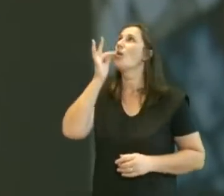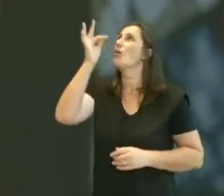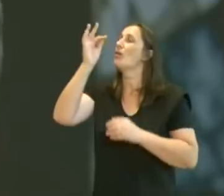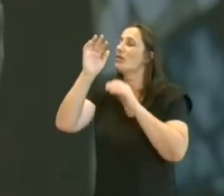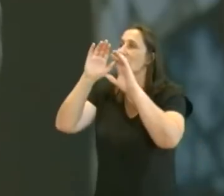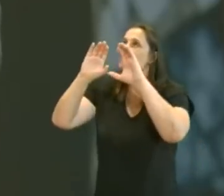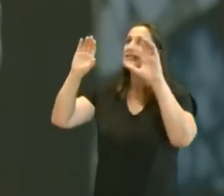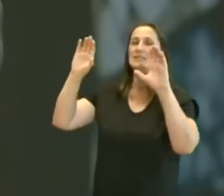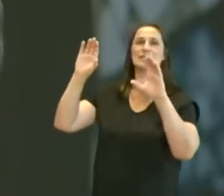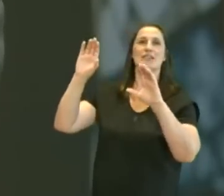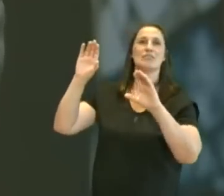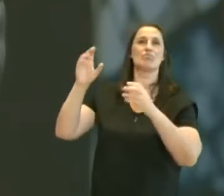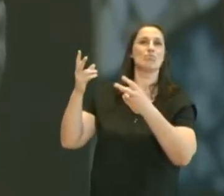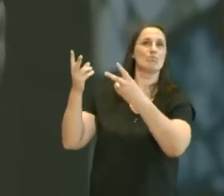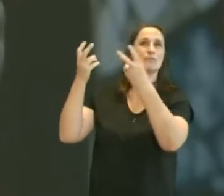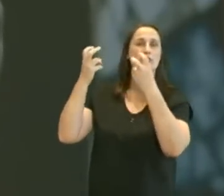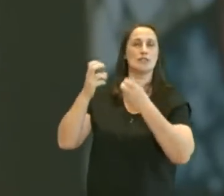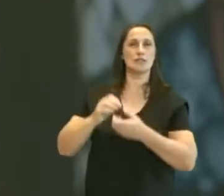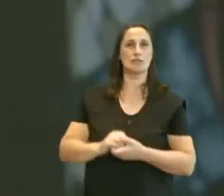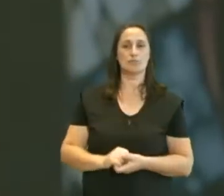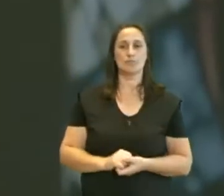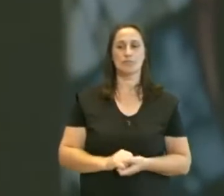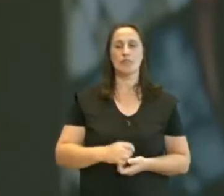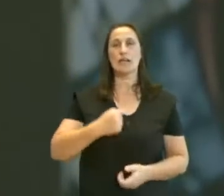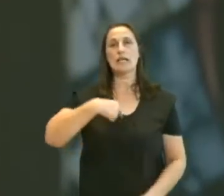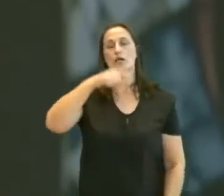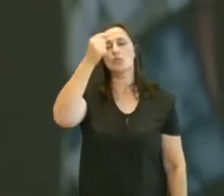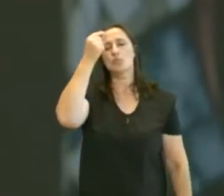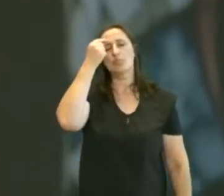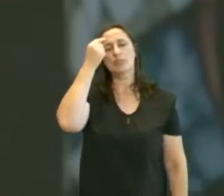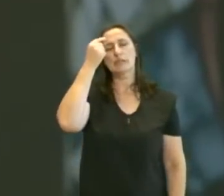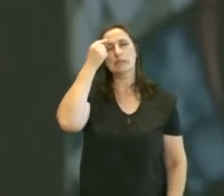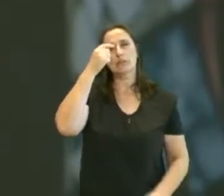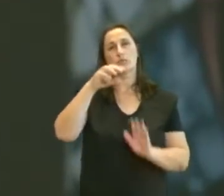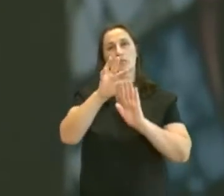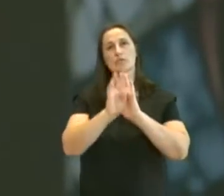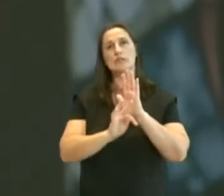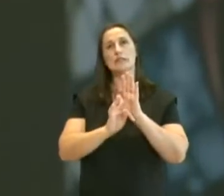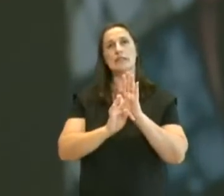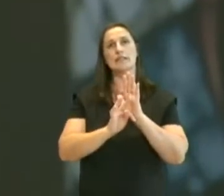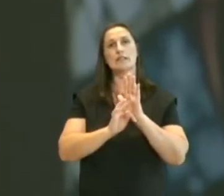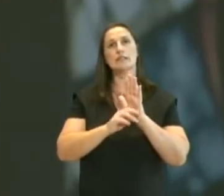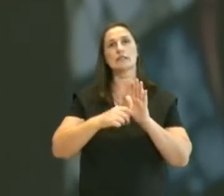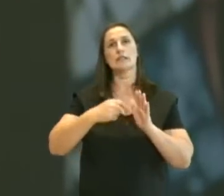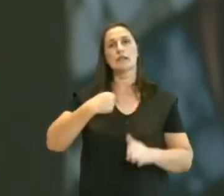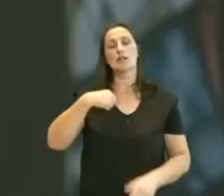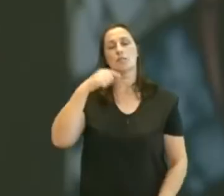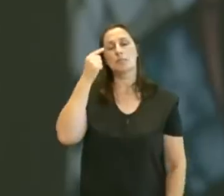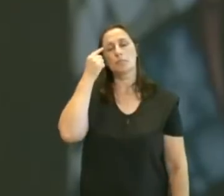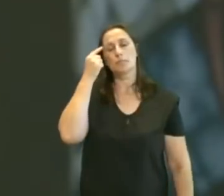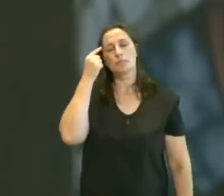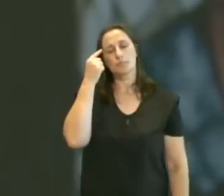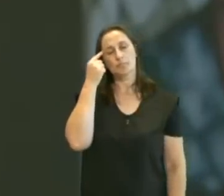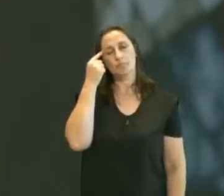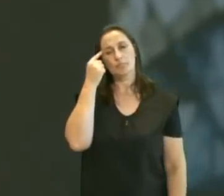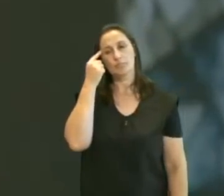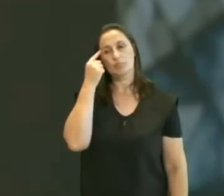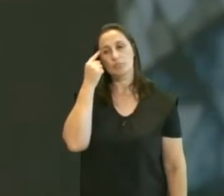Eu estava meditando nesse texto e me veio na mente a seguinte questão, talvez tenha passado pela sua mente